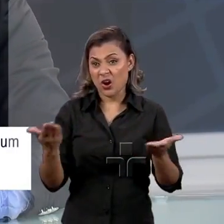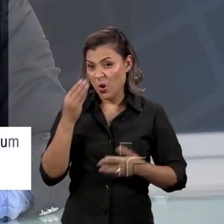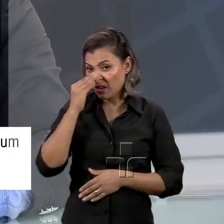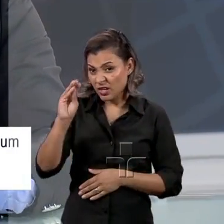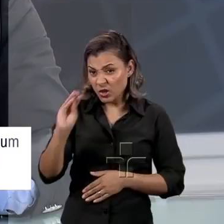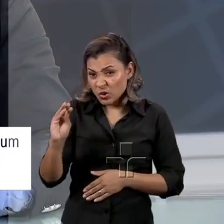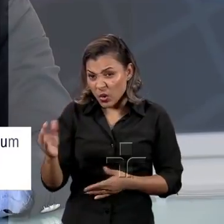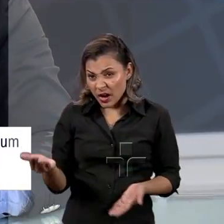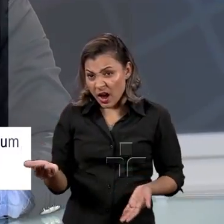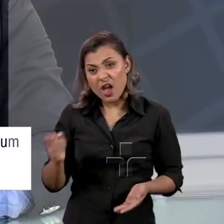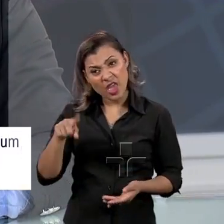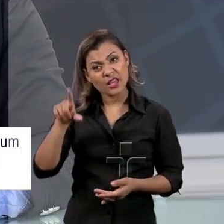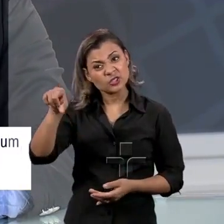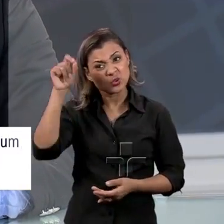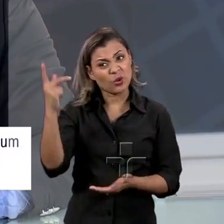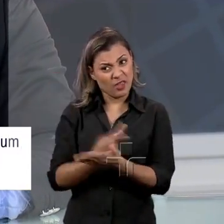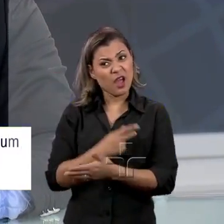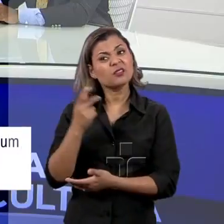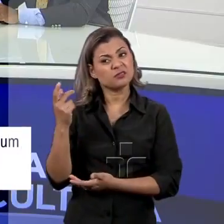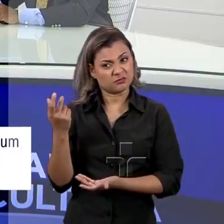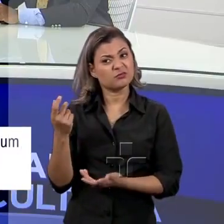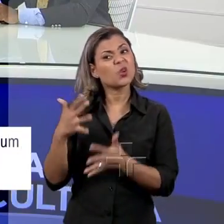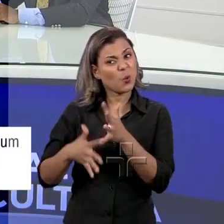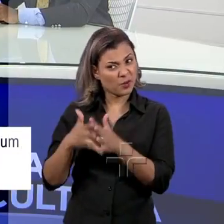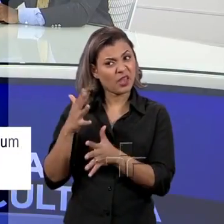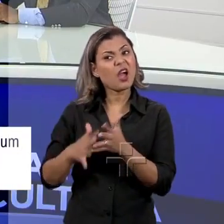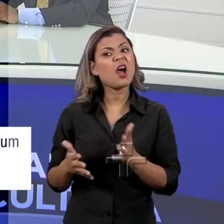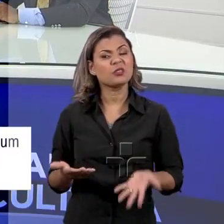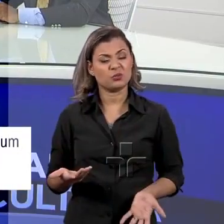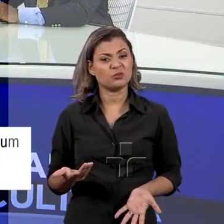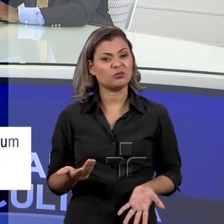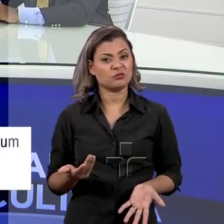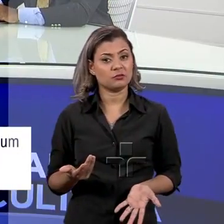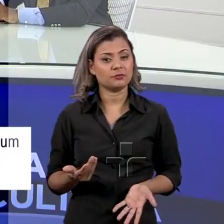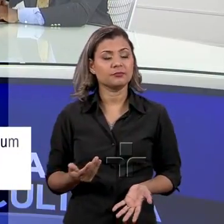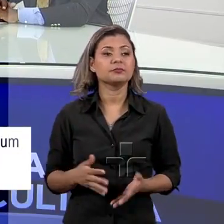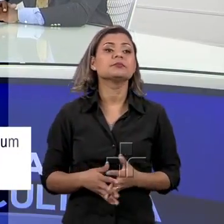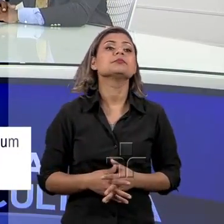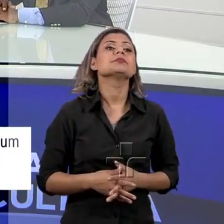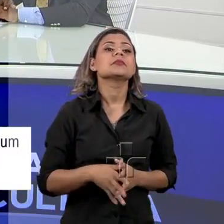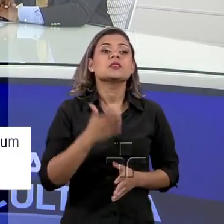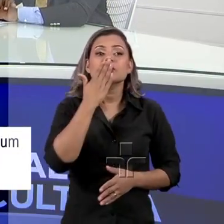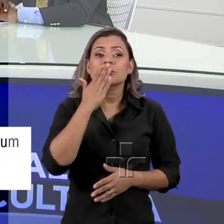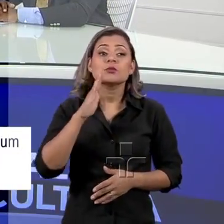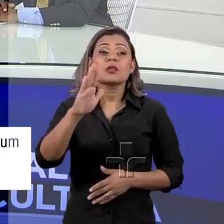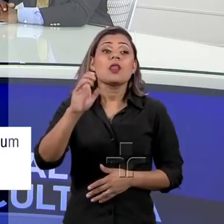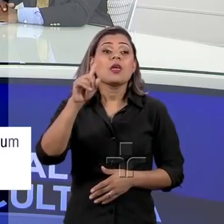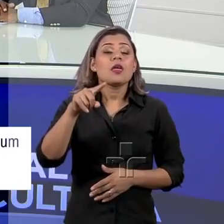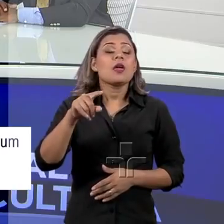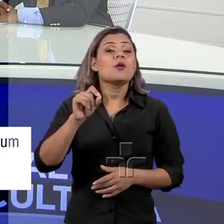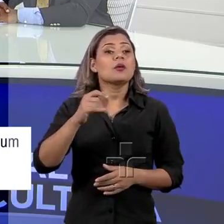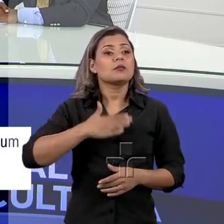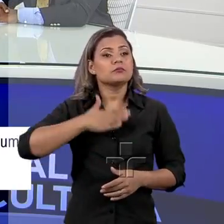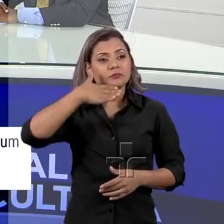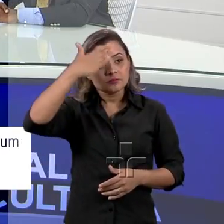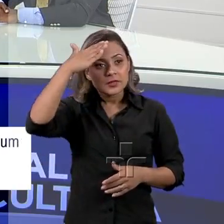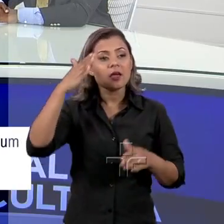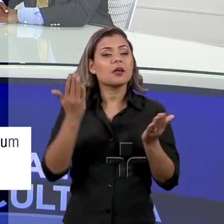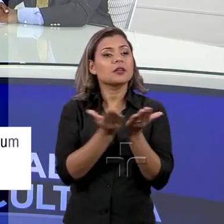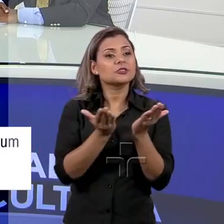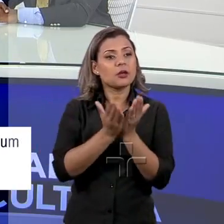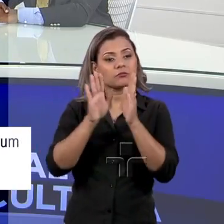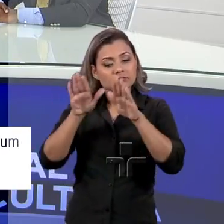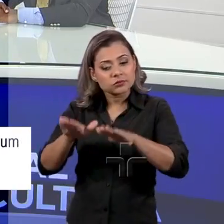escolha minimamente complicada. E ali, Jerusalém é sagrada para judeus, muçulmanos e cristãos. Sim.